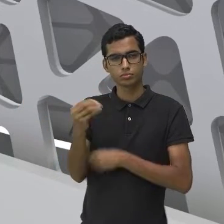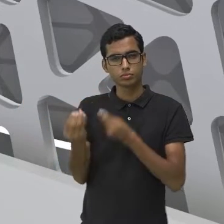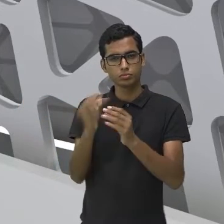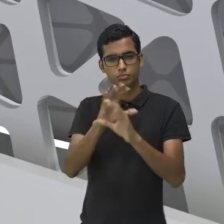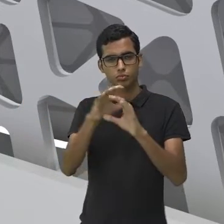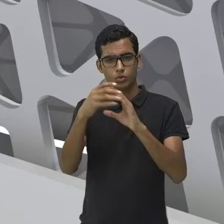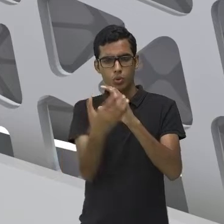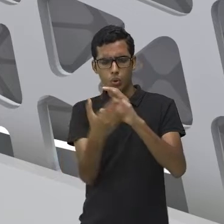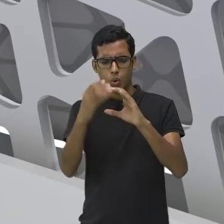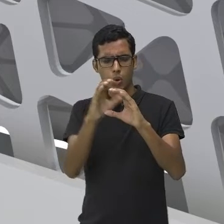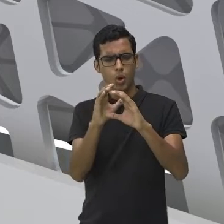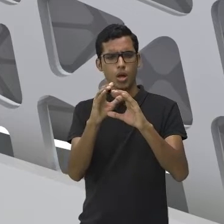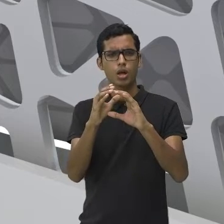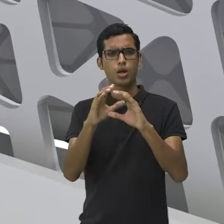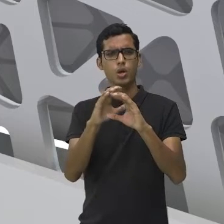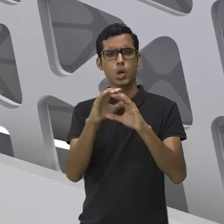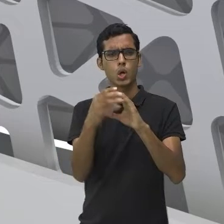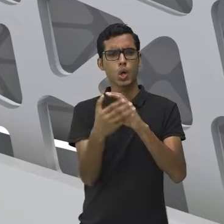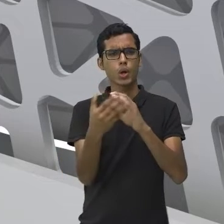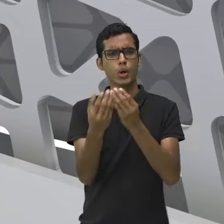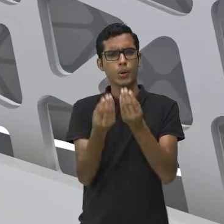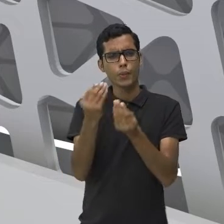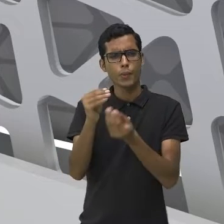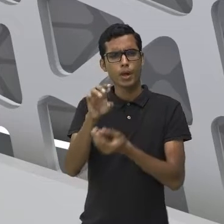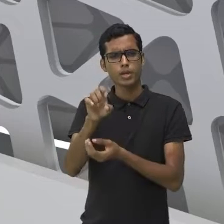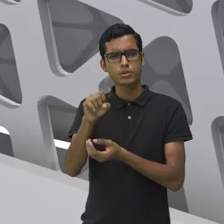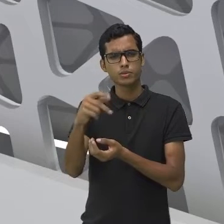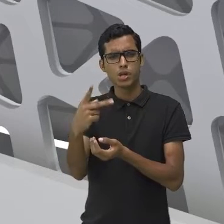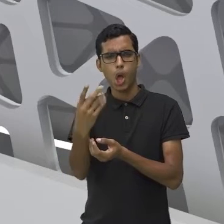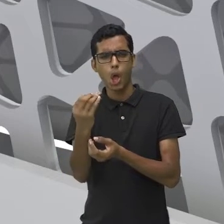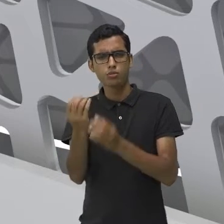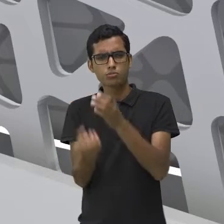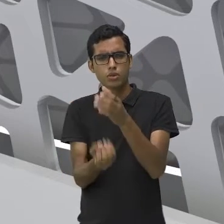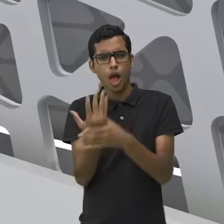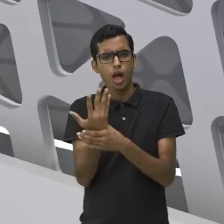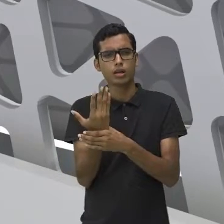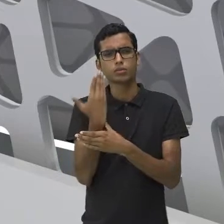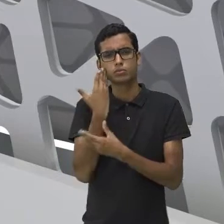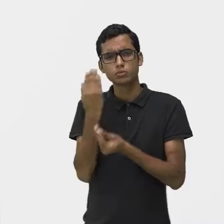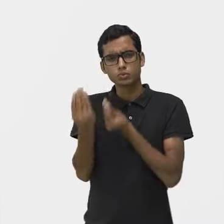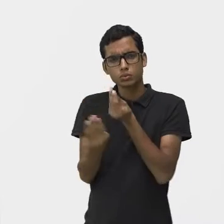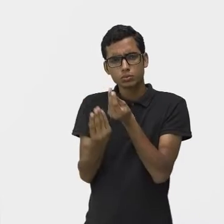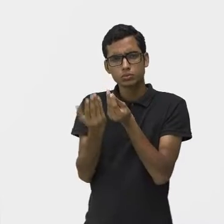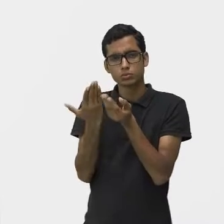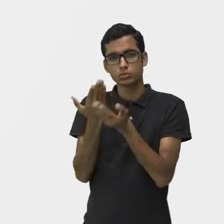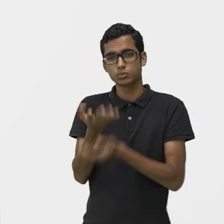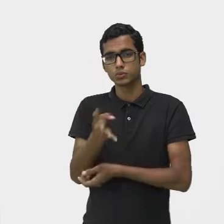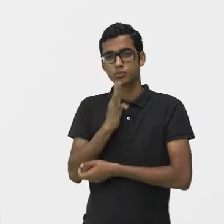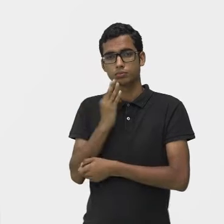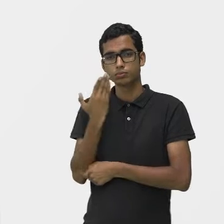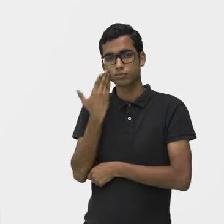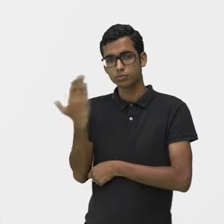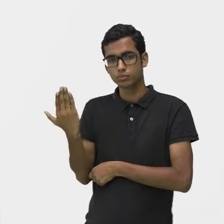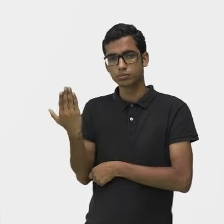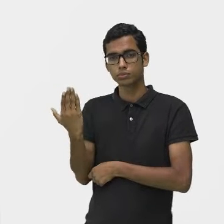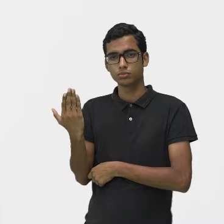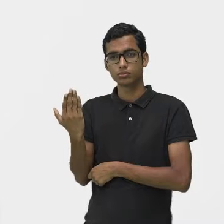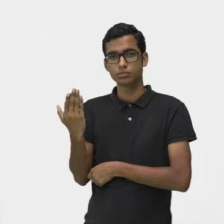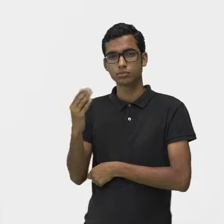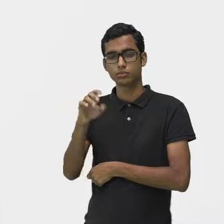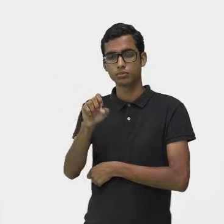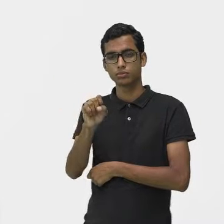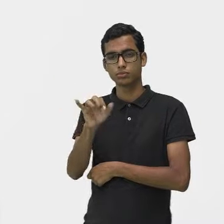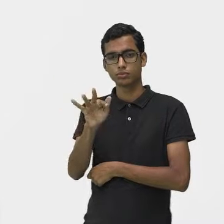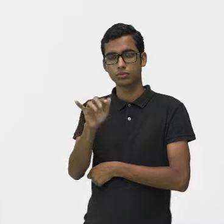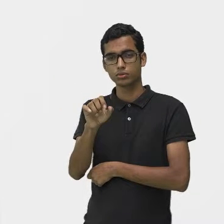então, o que é um espelho convexo, como ele é criado. Então, nós chamamos de espelho